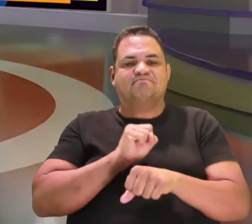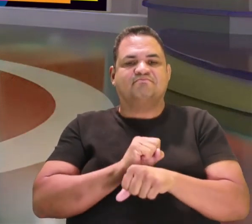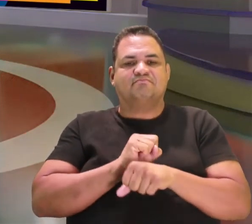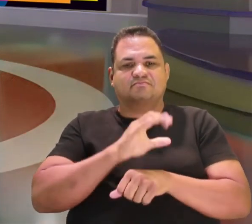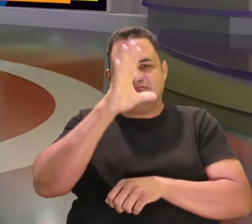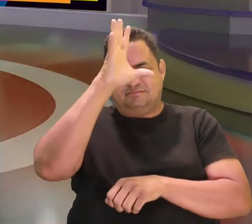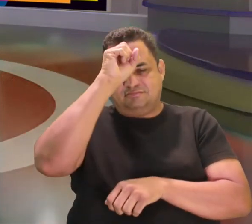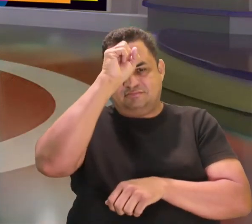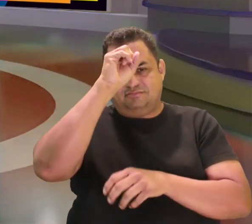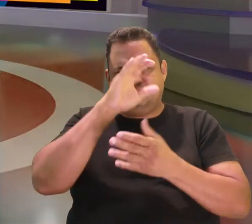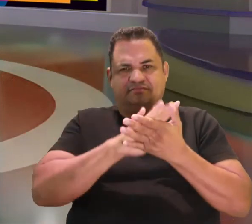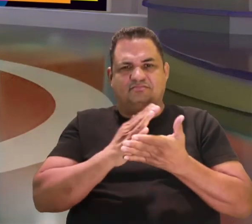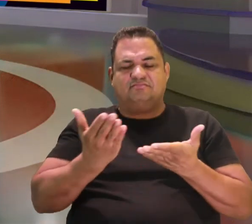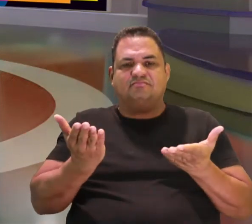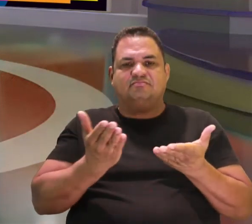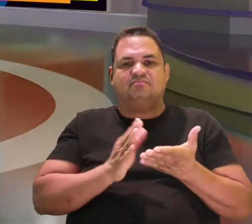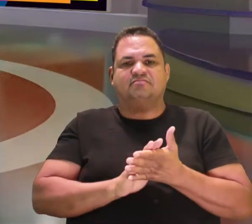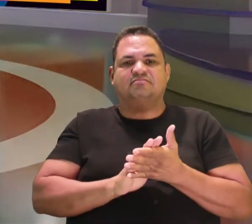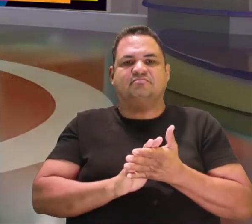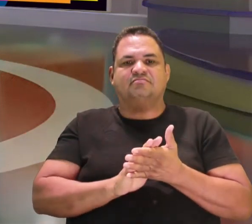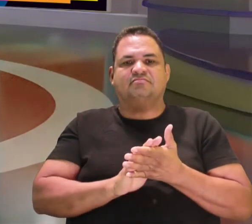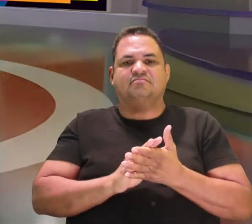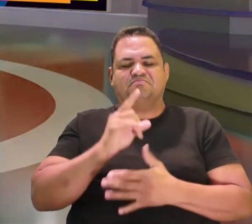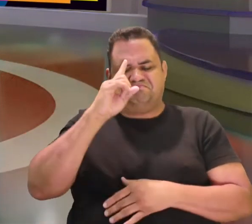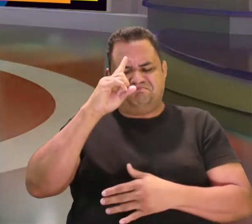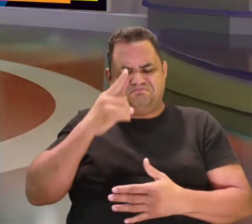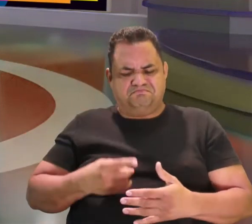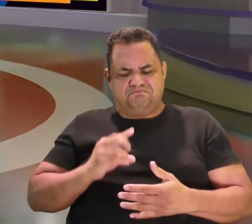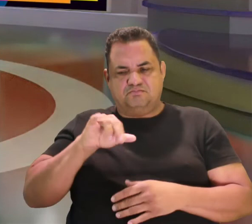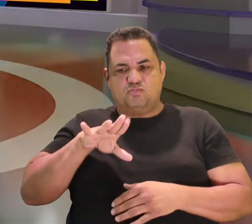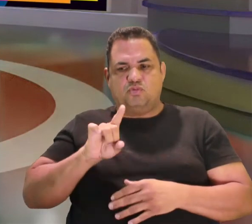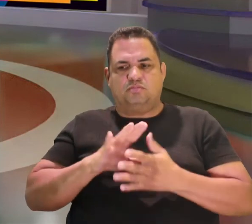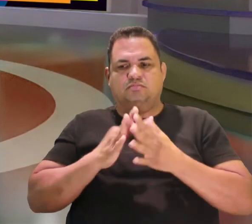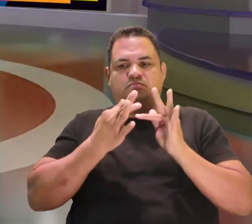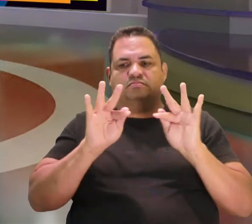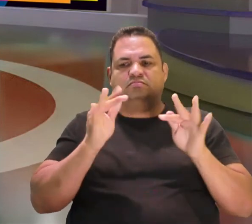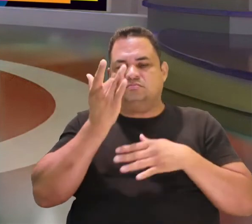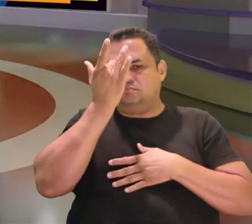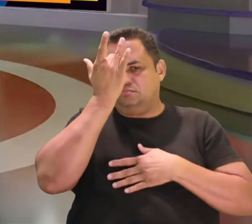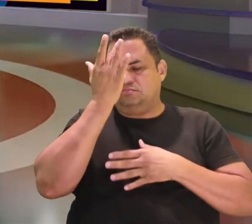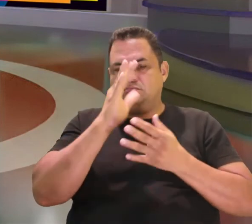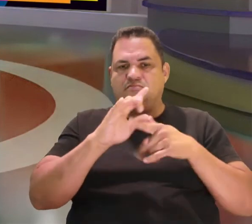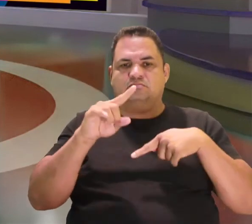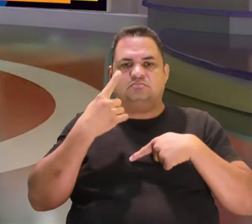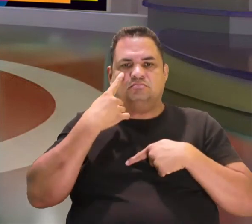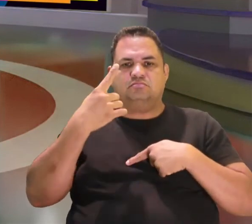tenham aprendido bastante essa questão do modo imperativo. É muito fácil, muito simples.